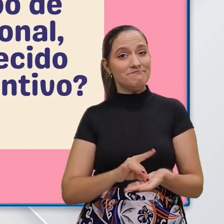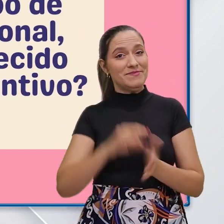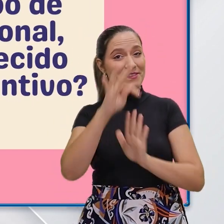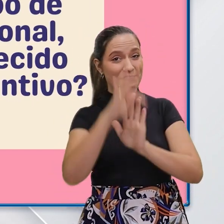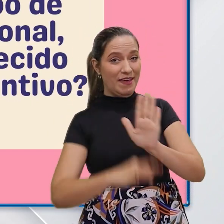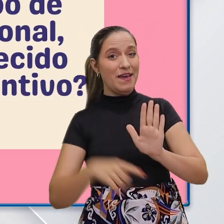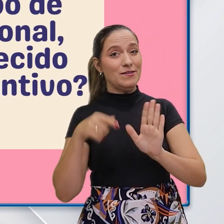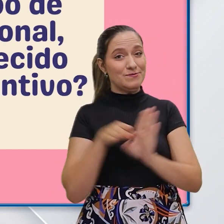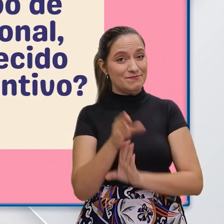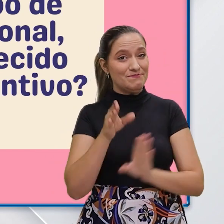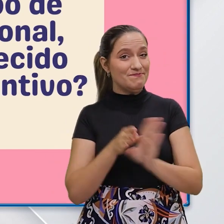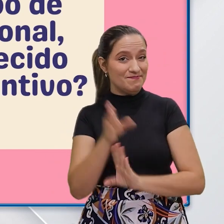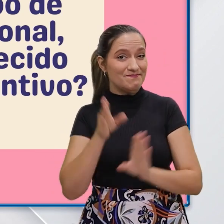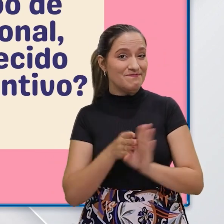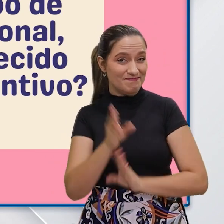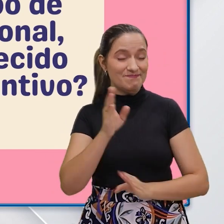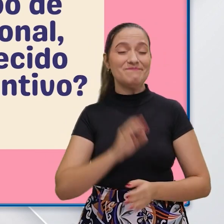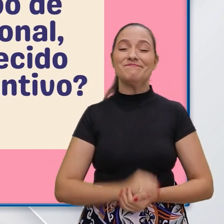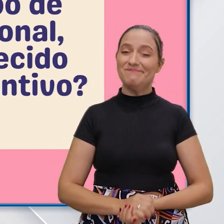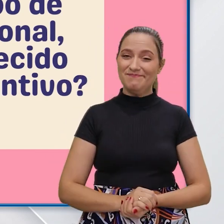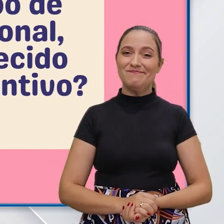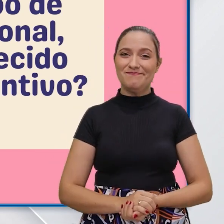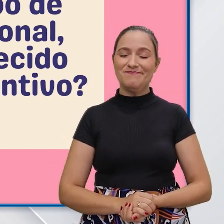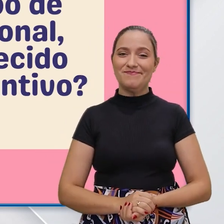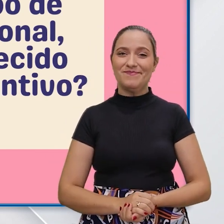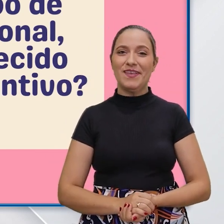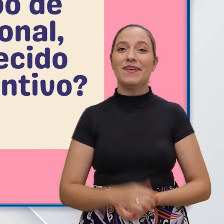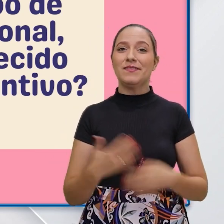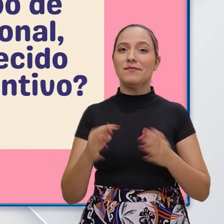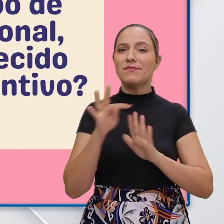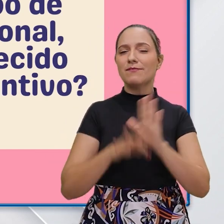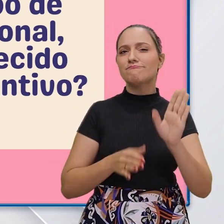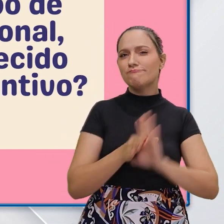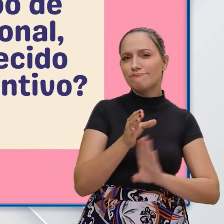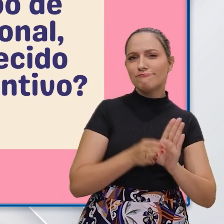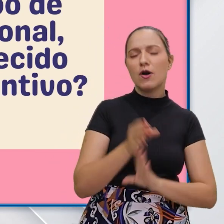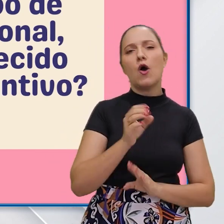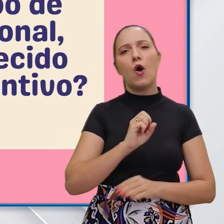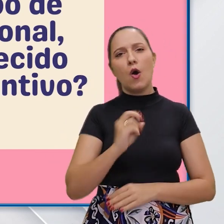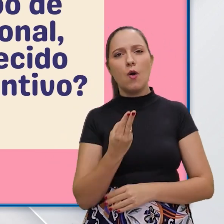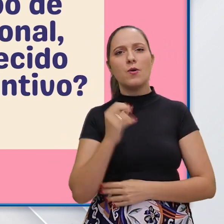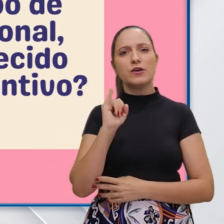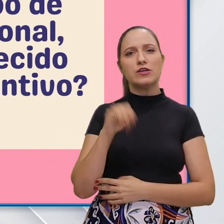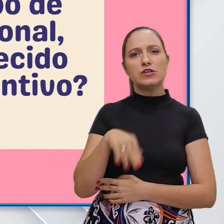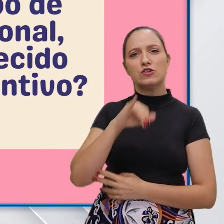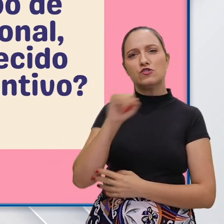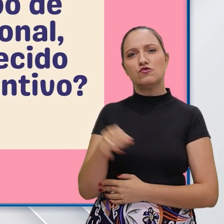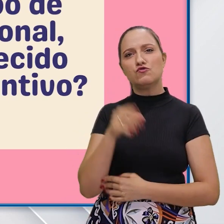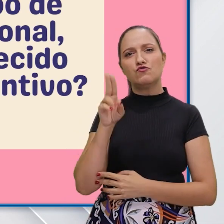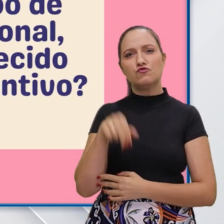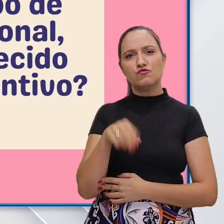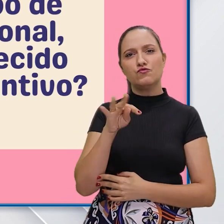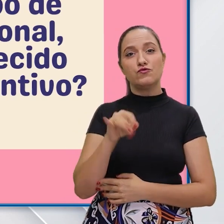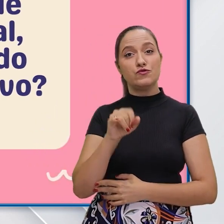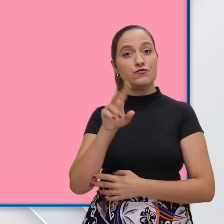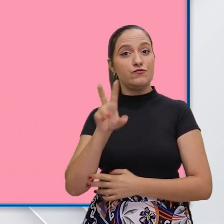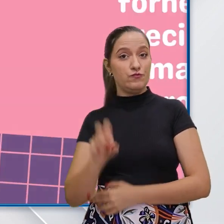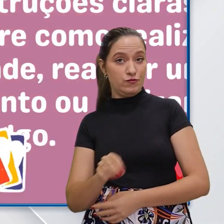um tipo de texto instrucional, também conhecido como texto injuntivo?